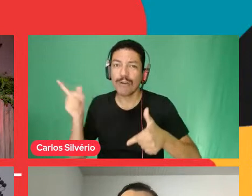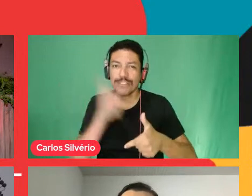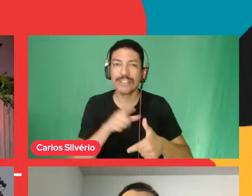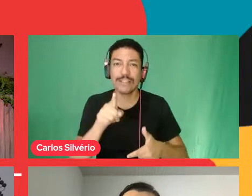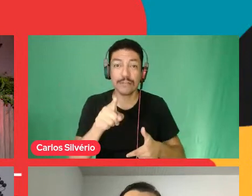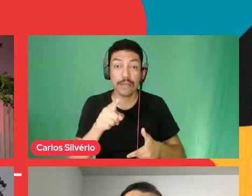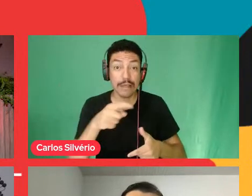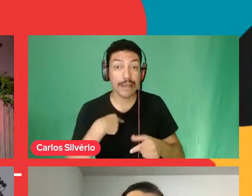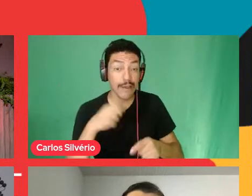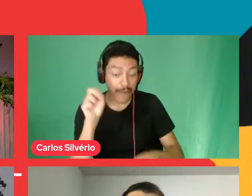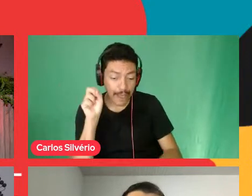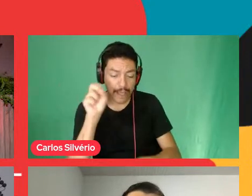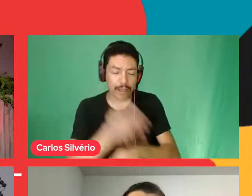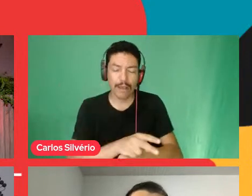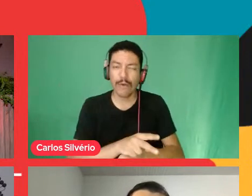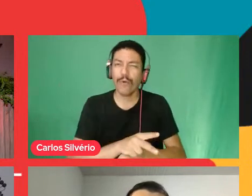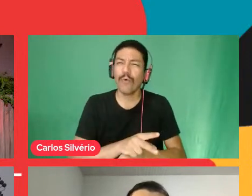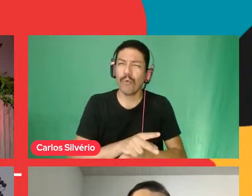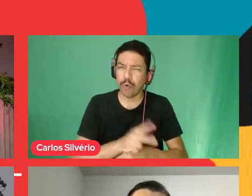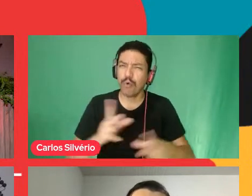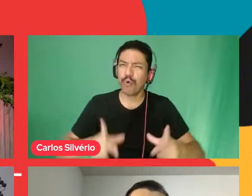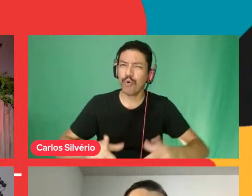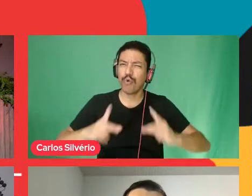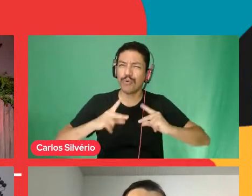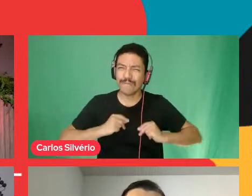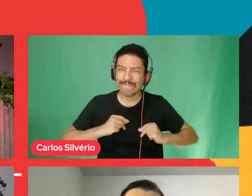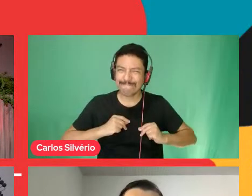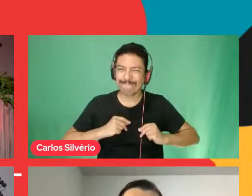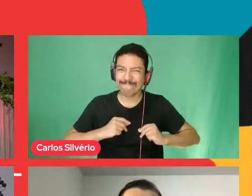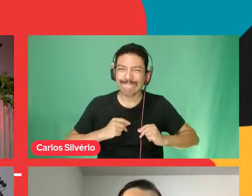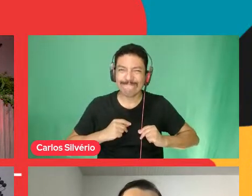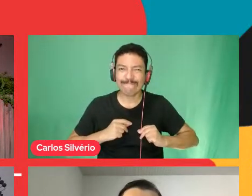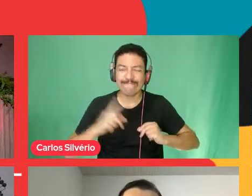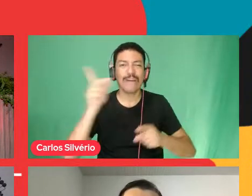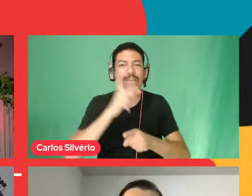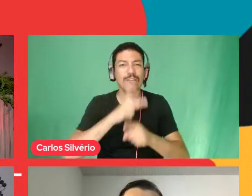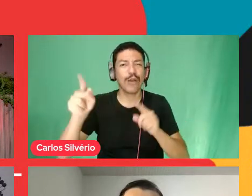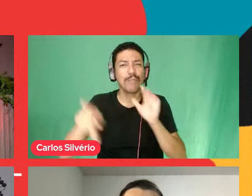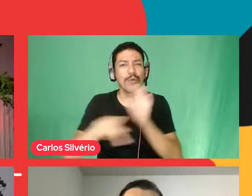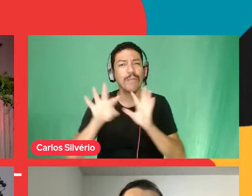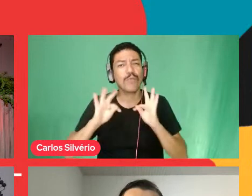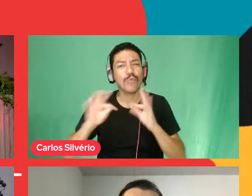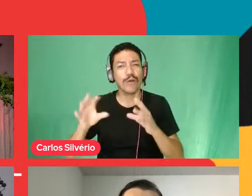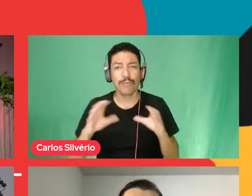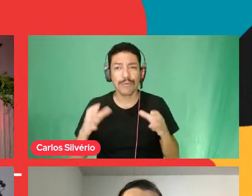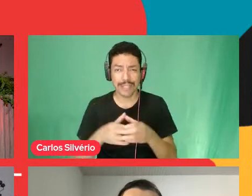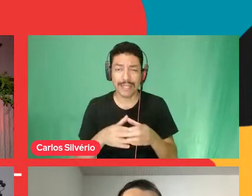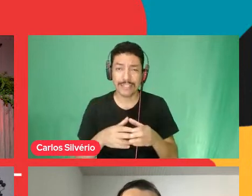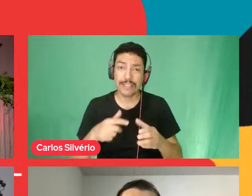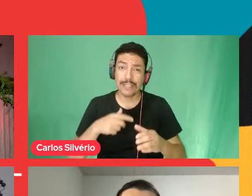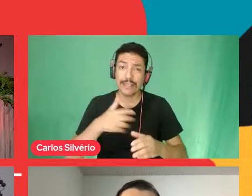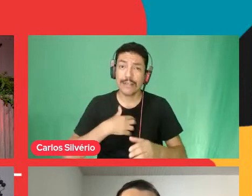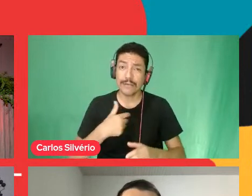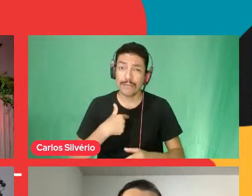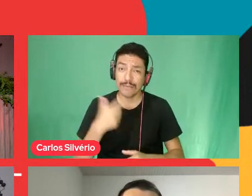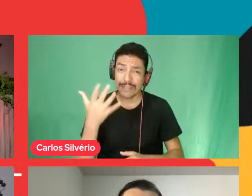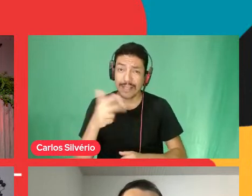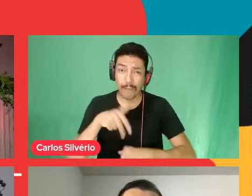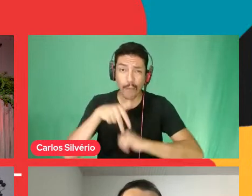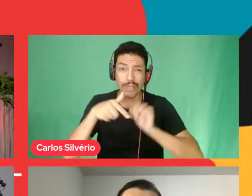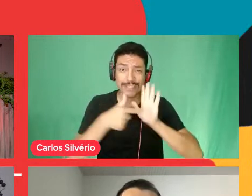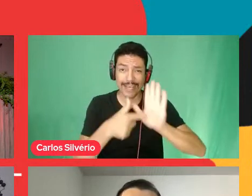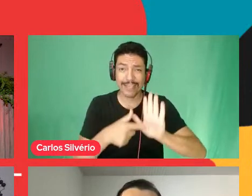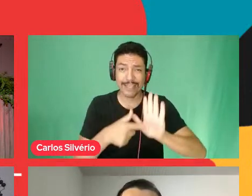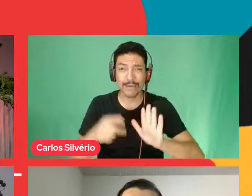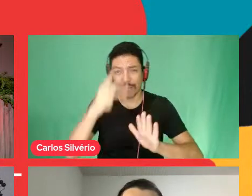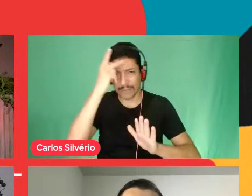a gente diz dessa dignidade, para mim foi muito nesse lugar, de entender que, por mais que nos dissessem o tempo inteiro que nossos